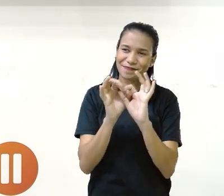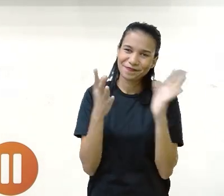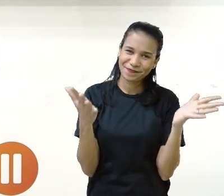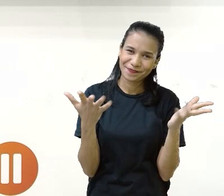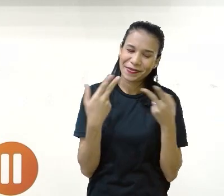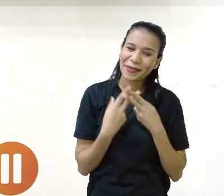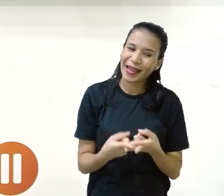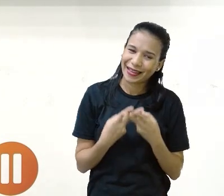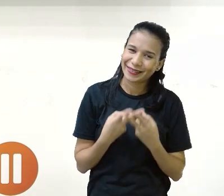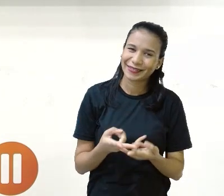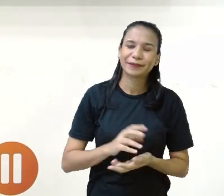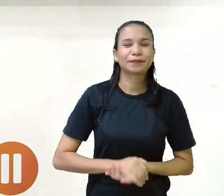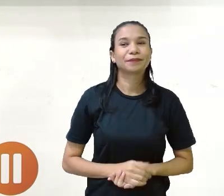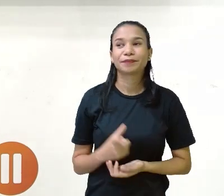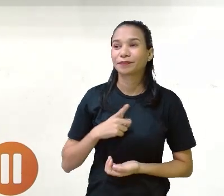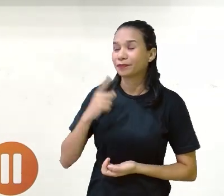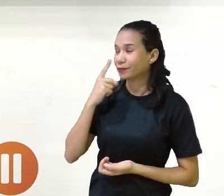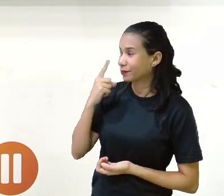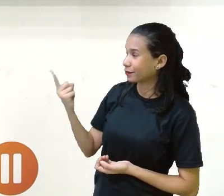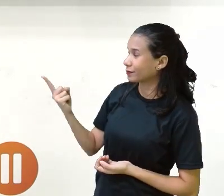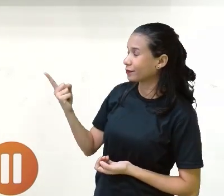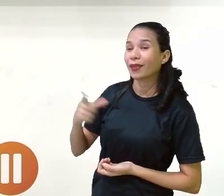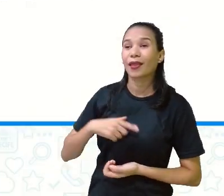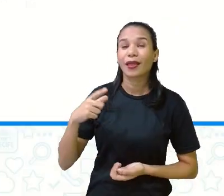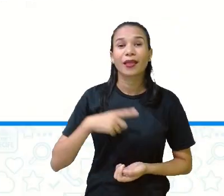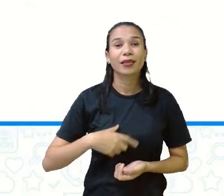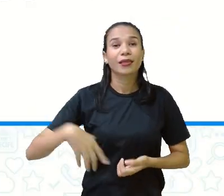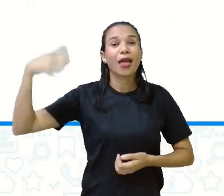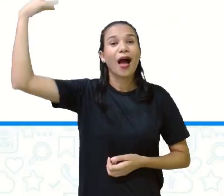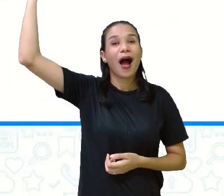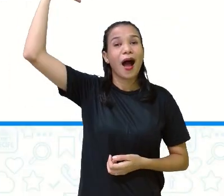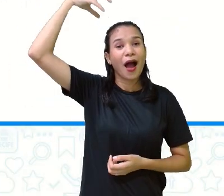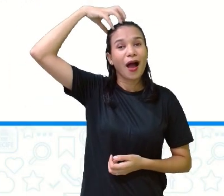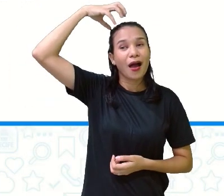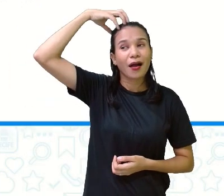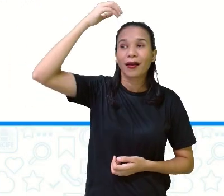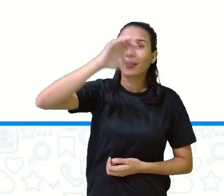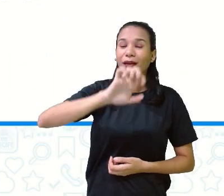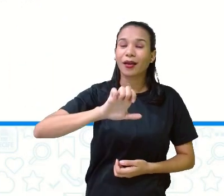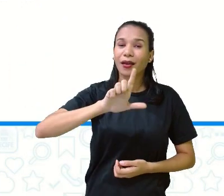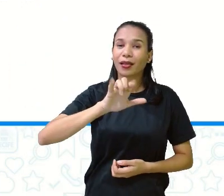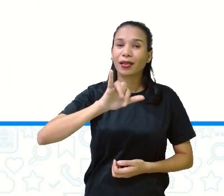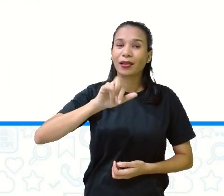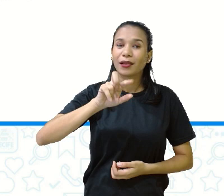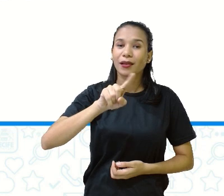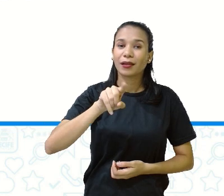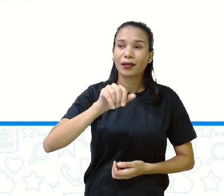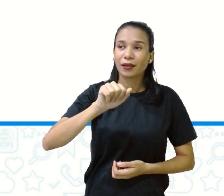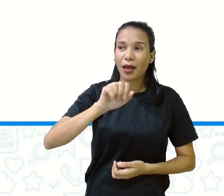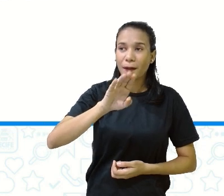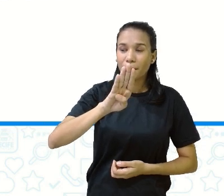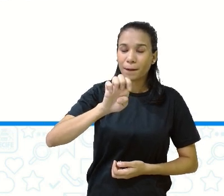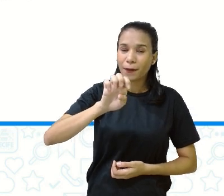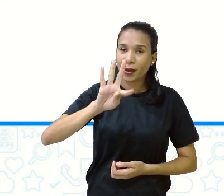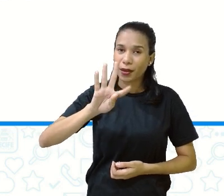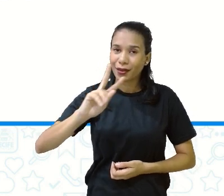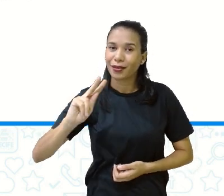deixa, né? Vamos lá. Eu trouxe a Rainha Elizabeth, por exemplo, que é líder da